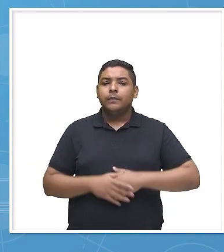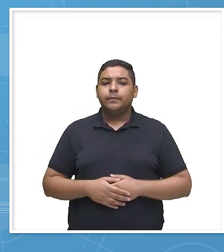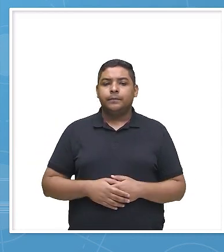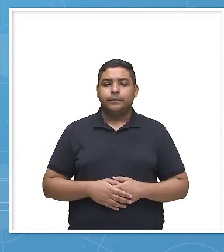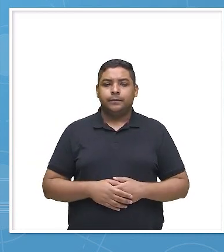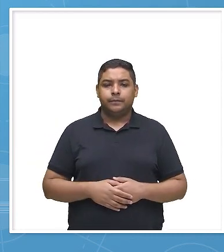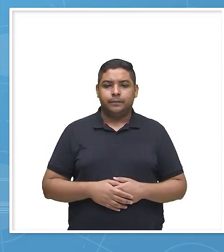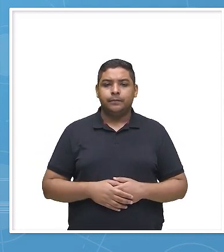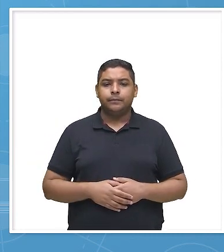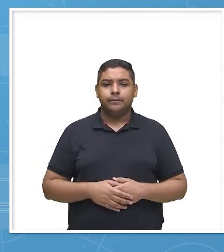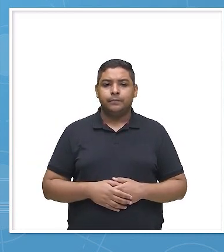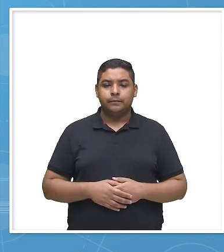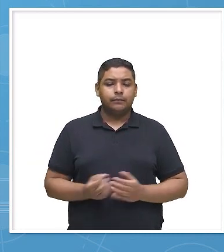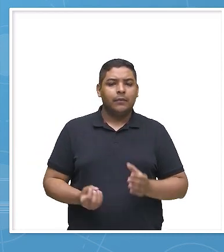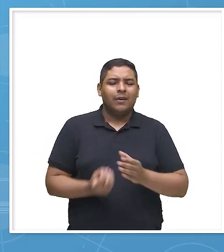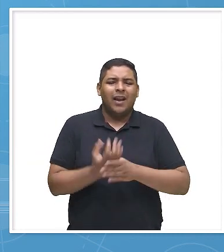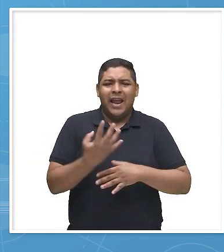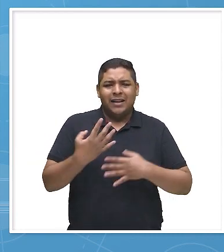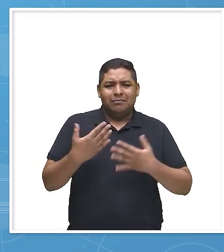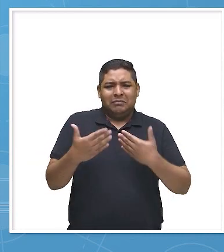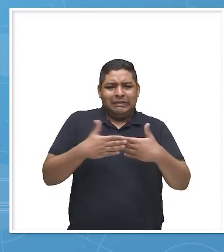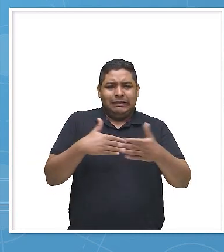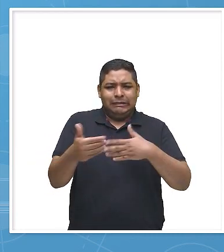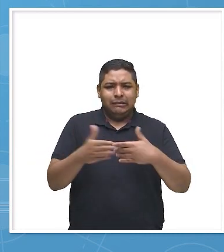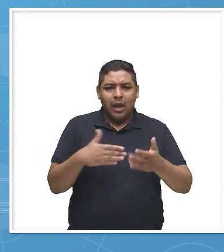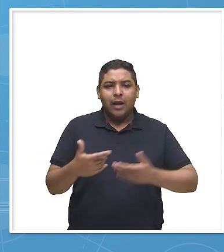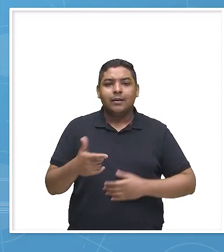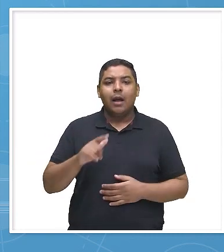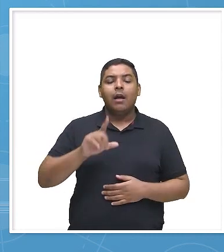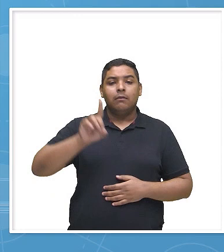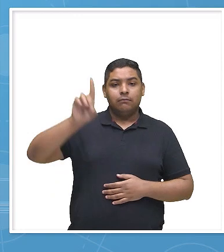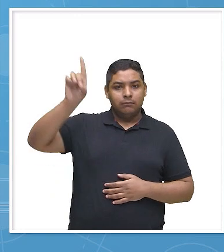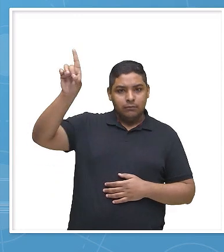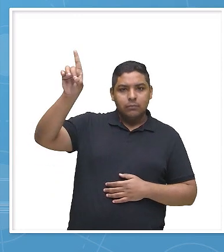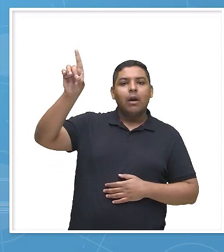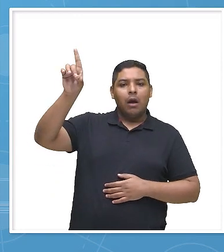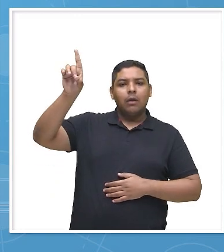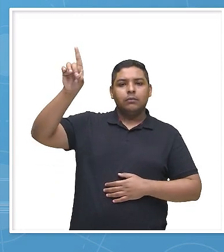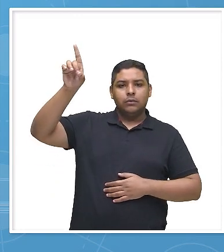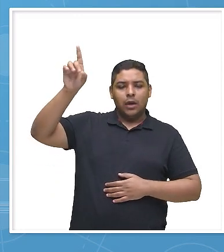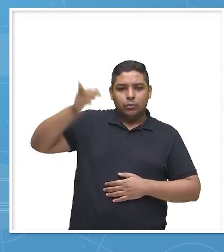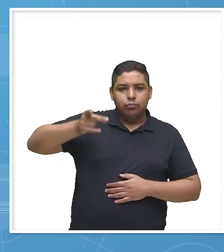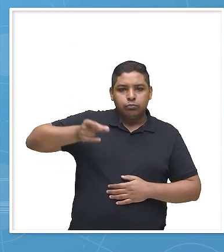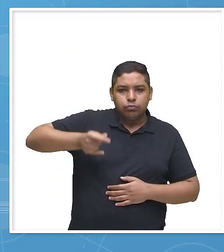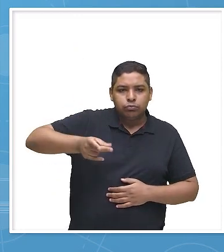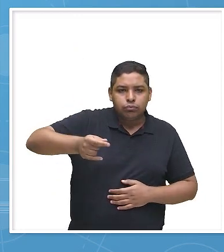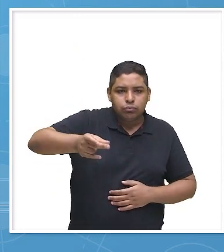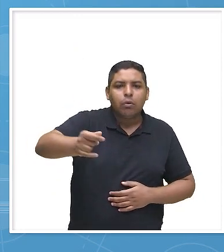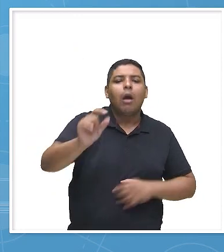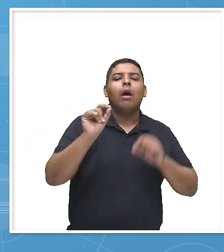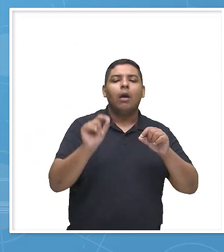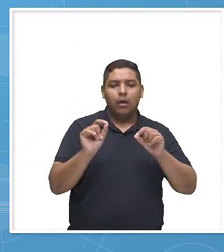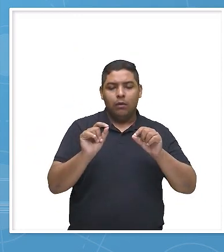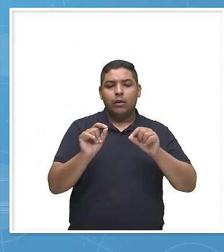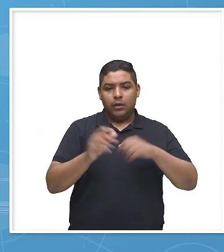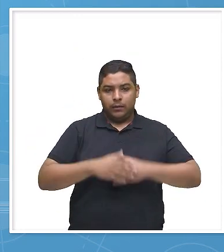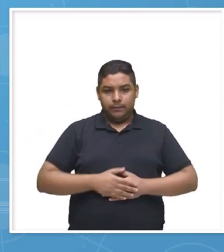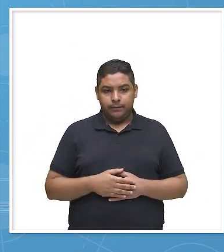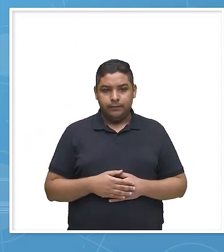não passaram a existir do nada, sem que houvesse um ser superior e eterno que os tivesse concebido